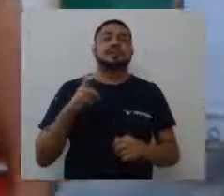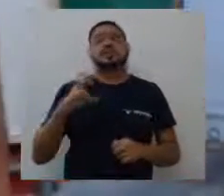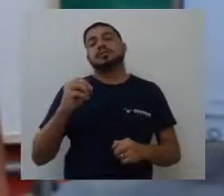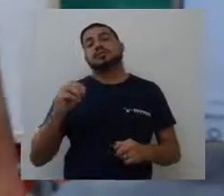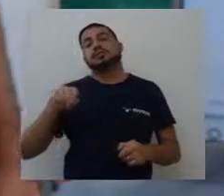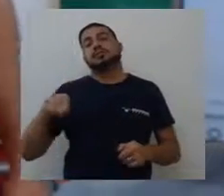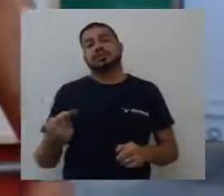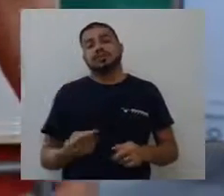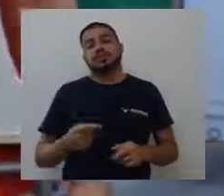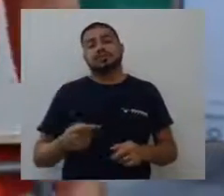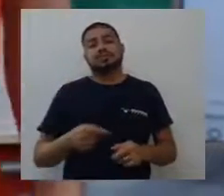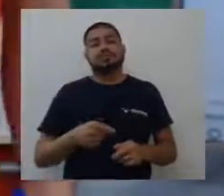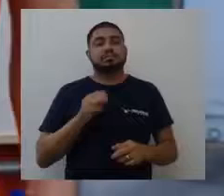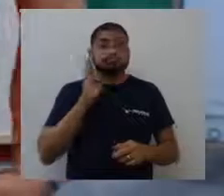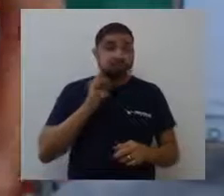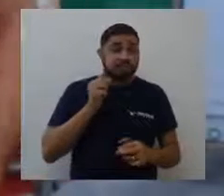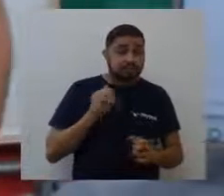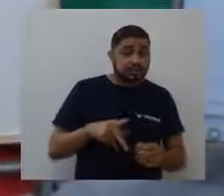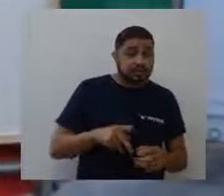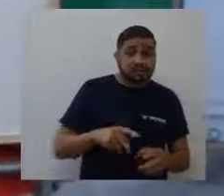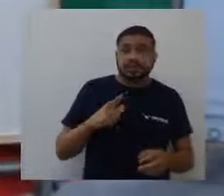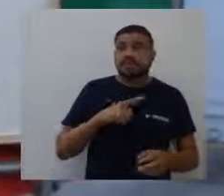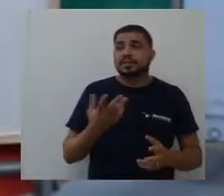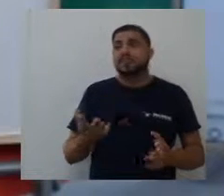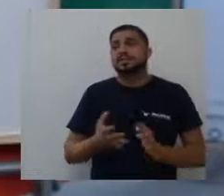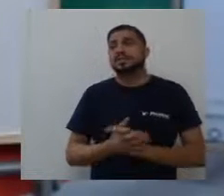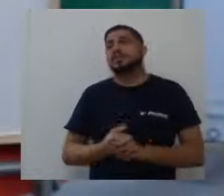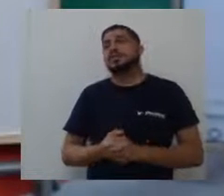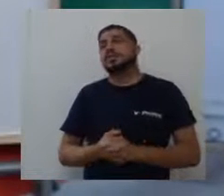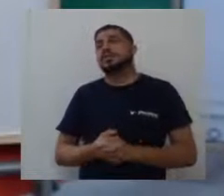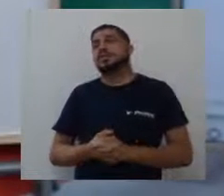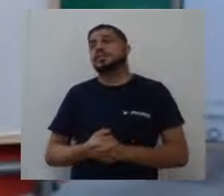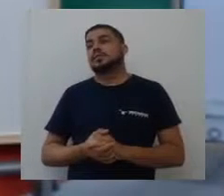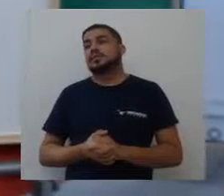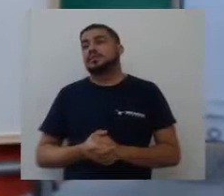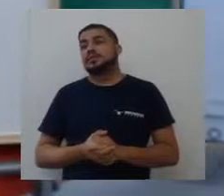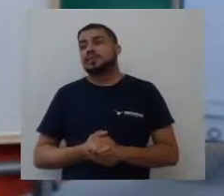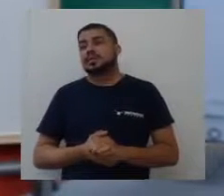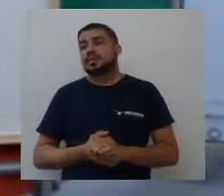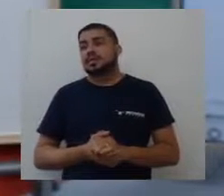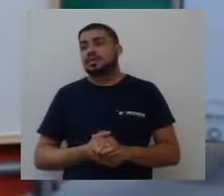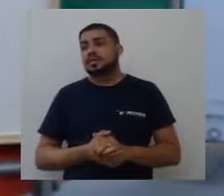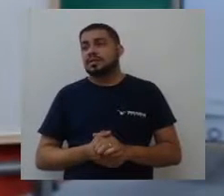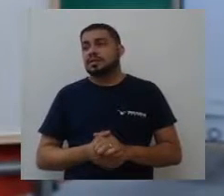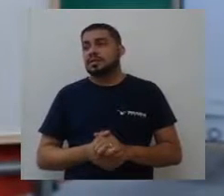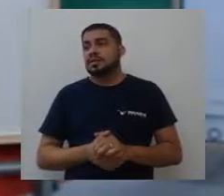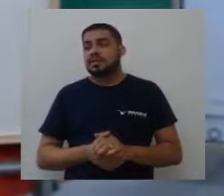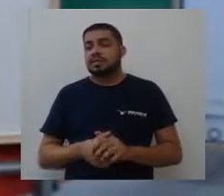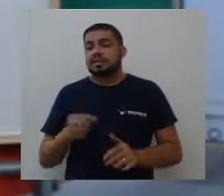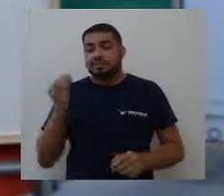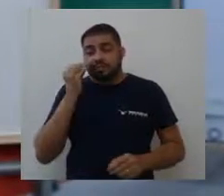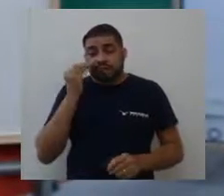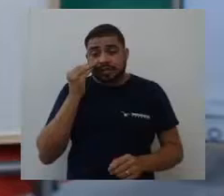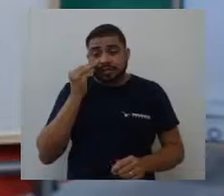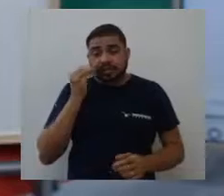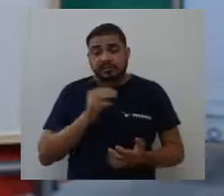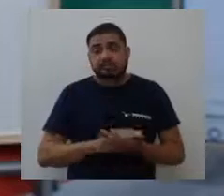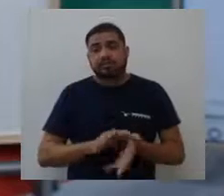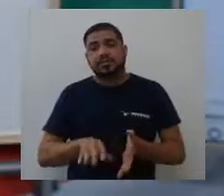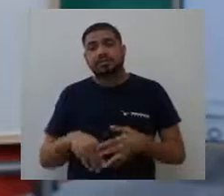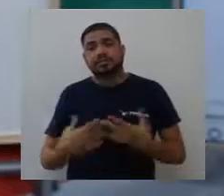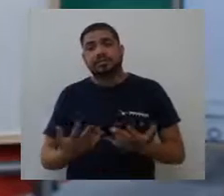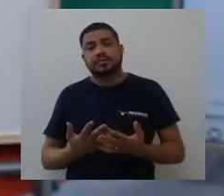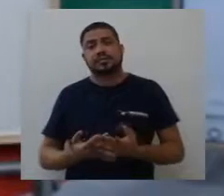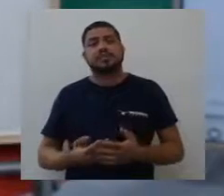50 mil. Beleza, beleza? O que é que eu tenho agora aqui? Ah, tá vendo se transmite essa tela daí? É. Beleza, então. Então,